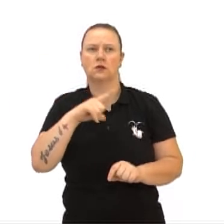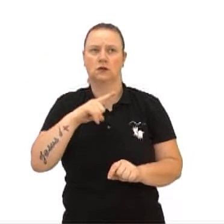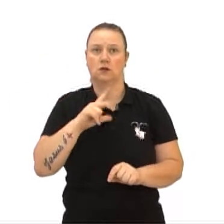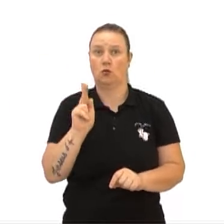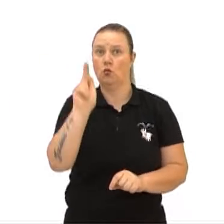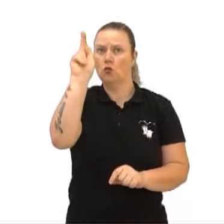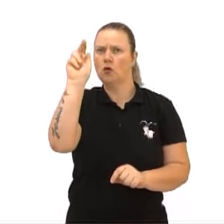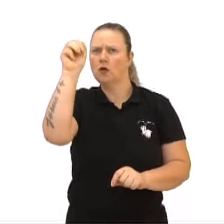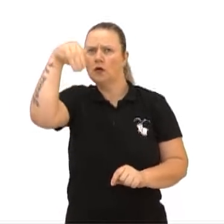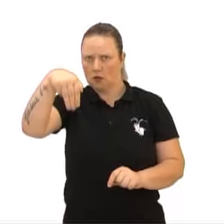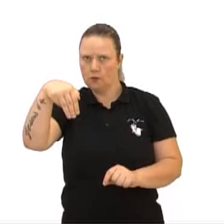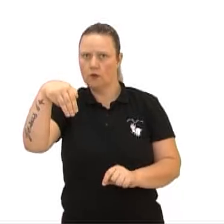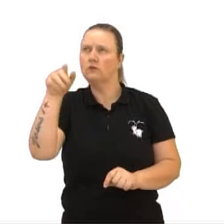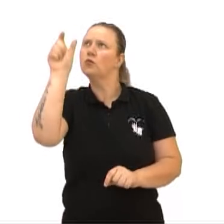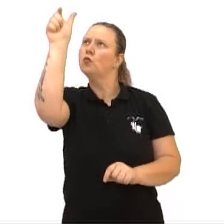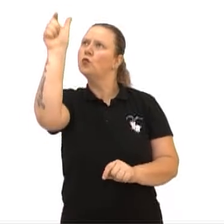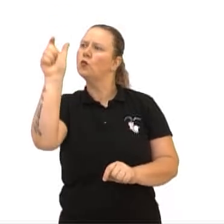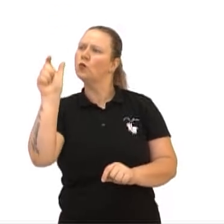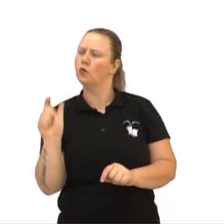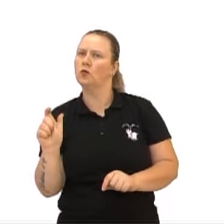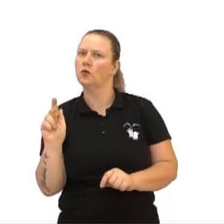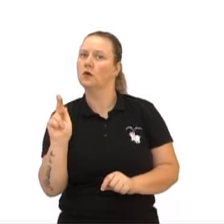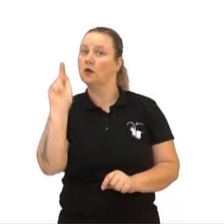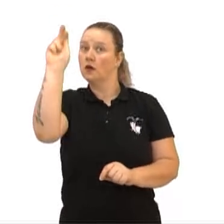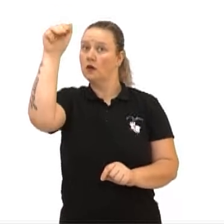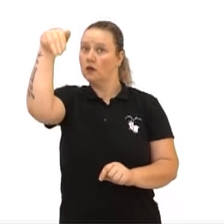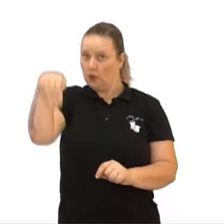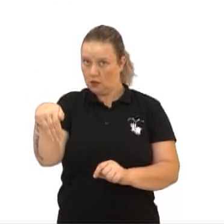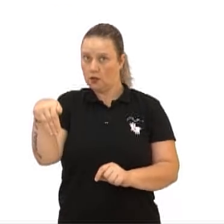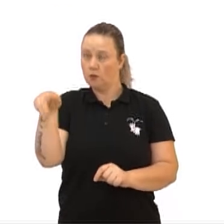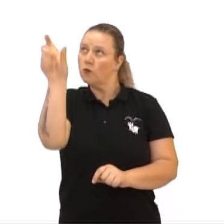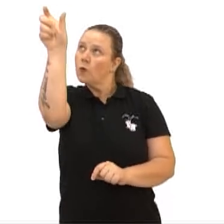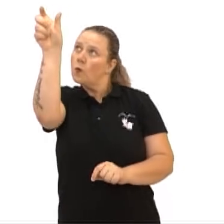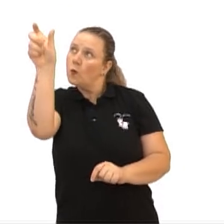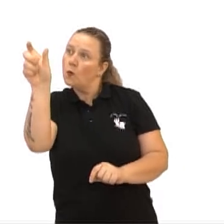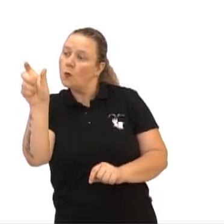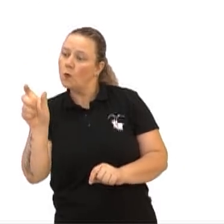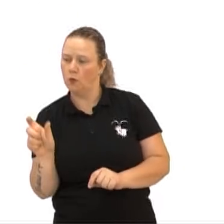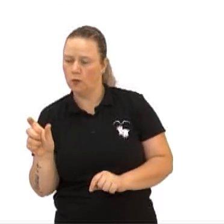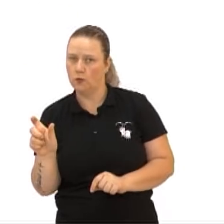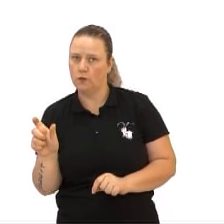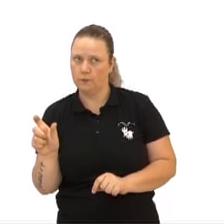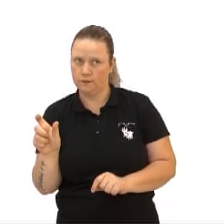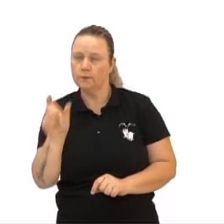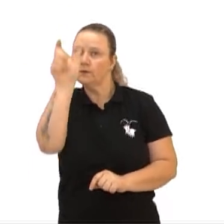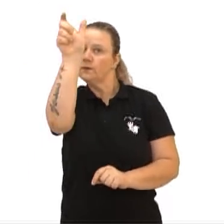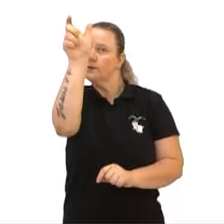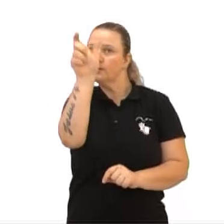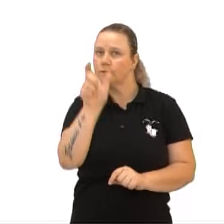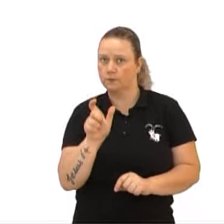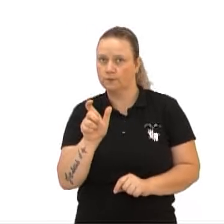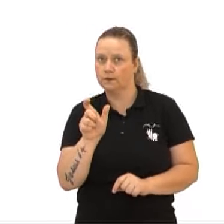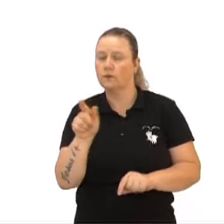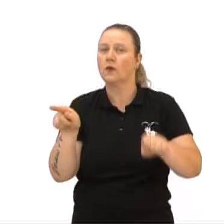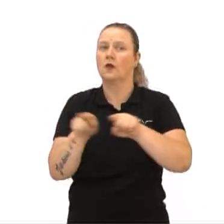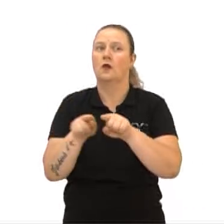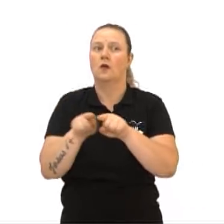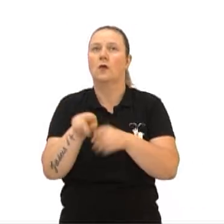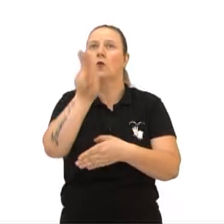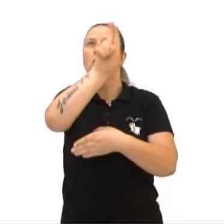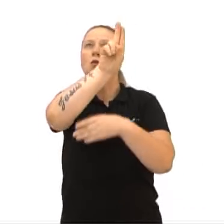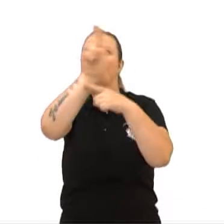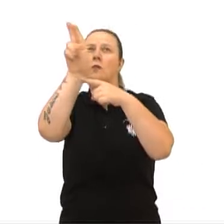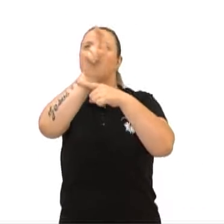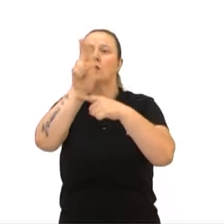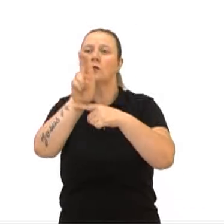quilômetros quadrados, tá? Estão alinhados verticalmente, tá? Verticalmente. Assim, como os nomes das cidades. Então, aqui